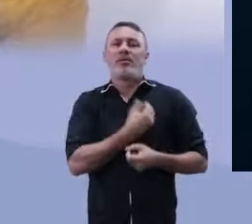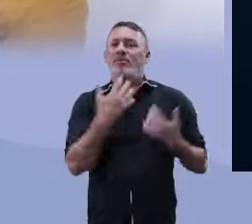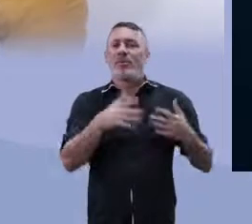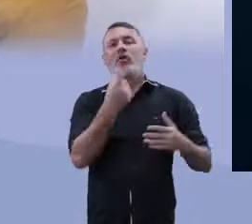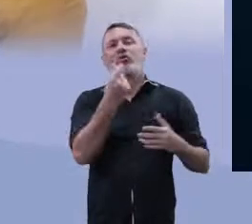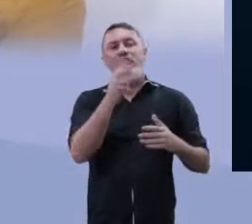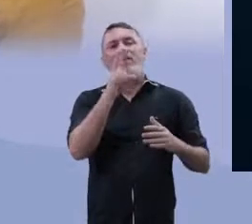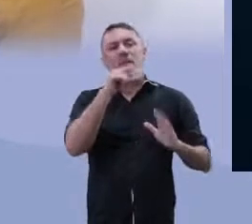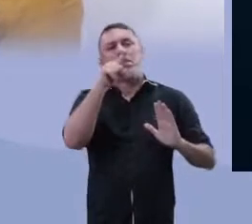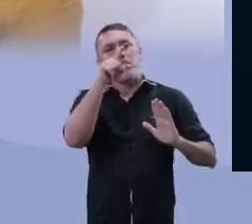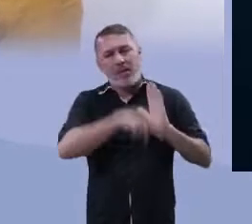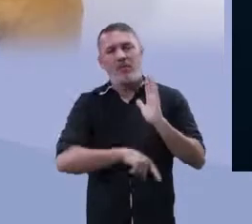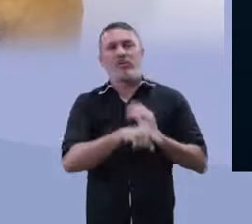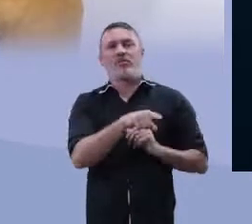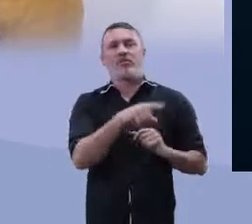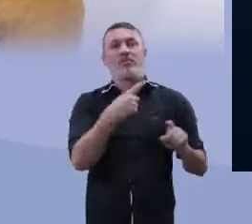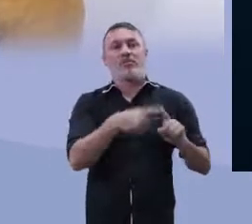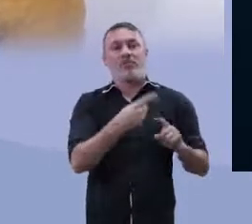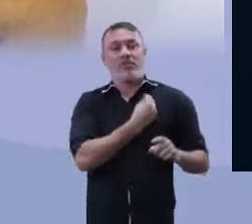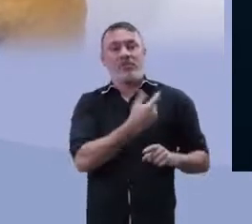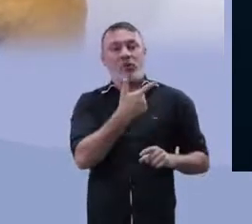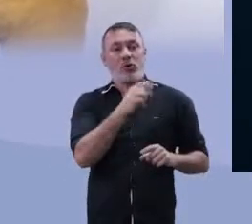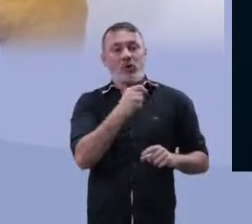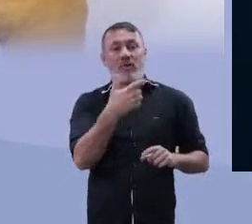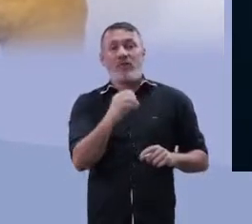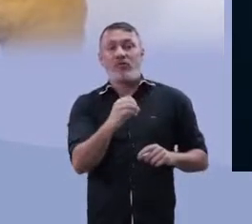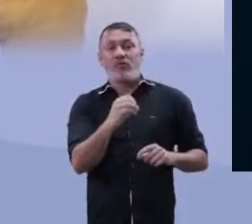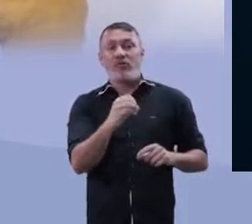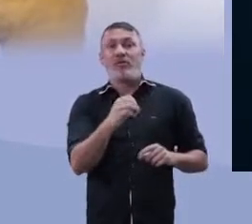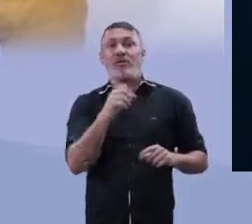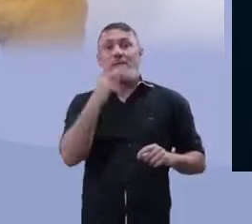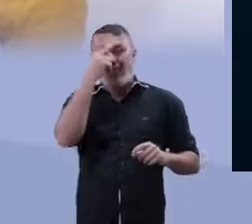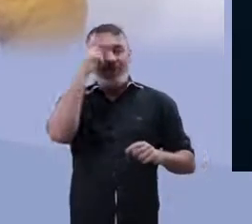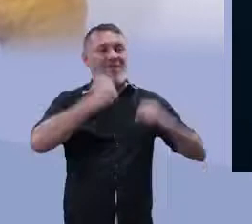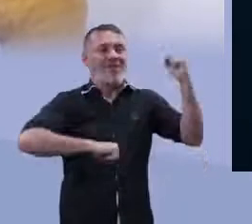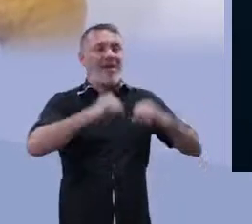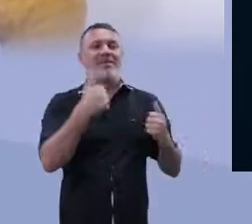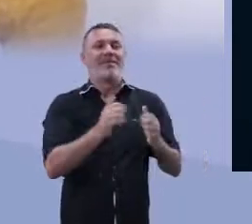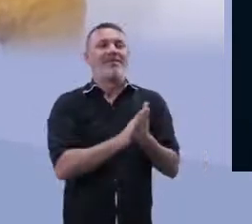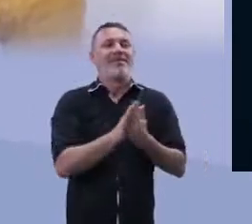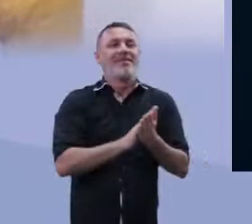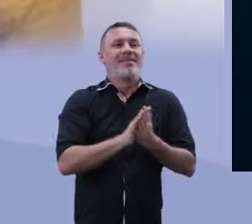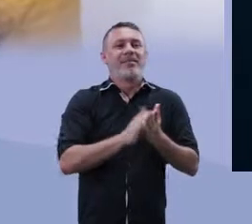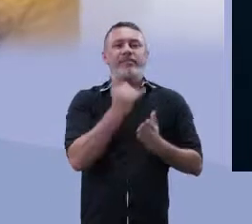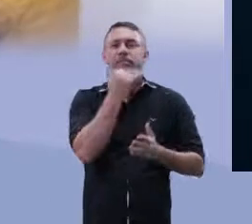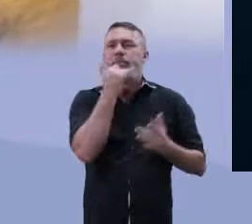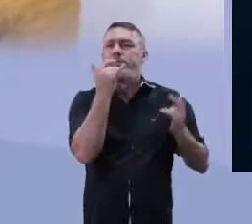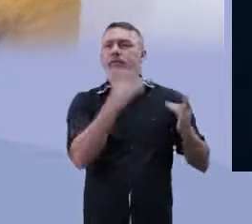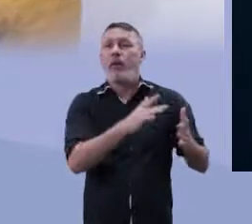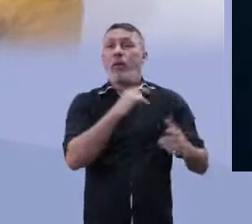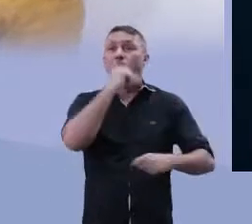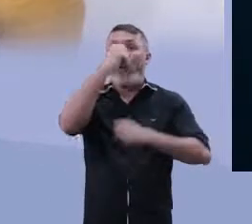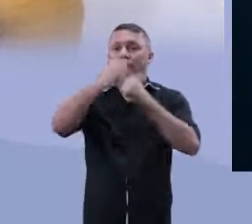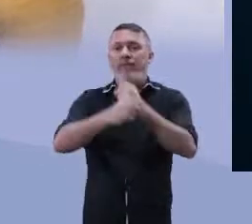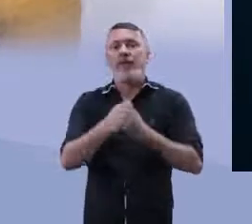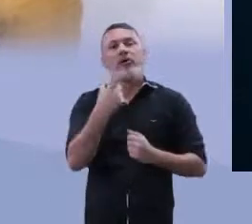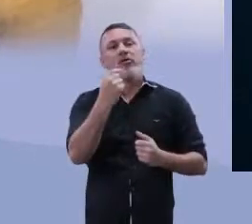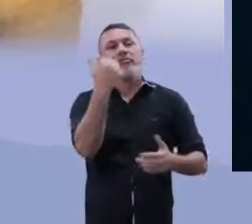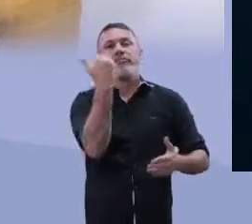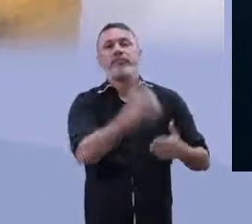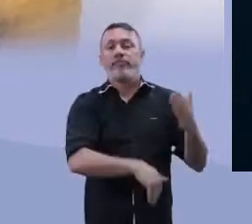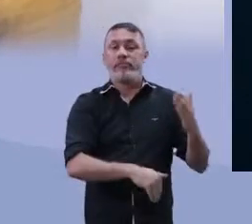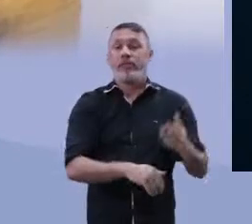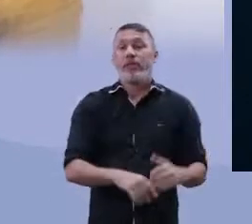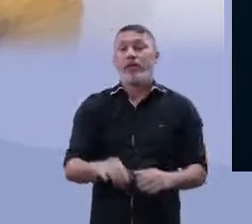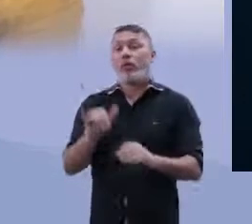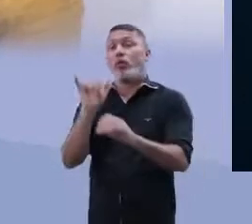vai ter uma perda representativa do que ele poderia estar oferecendo de lucro para quem o produziu. Então, nesse contexto, o